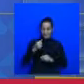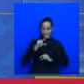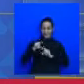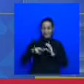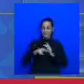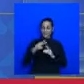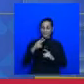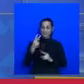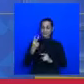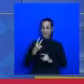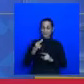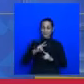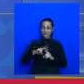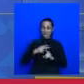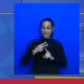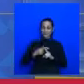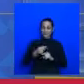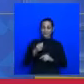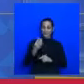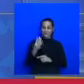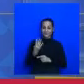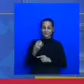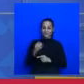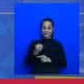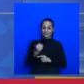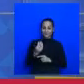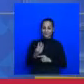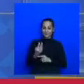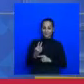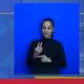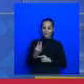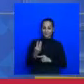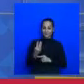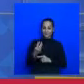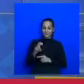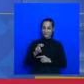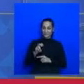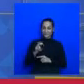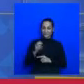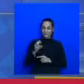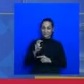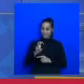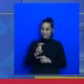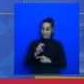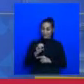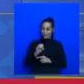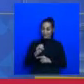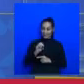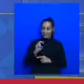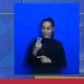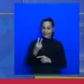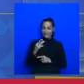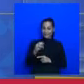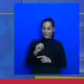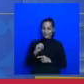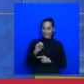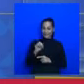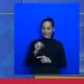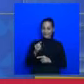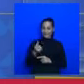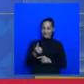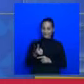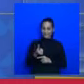no segundo sorteio da dupla Sena foram 48, 42, 35, 50, 20